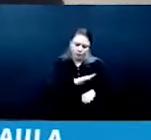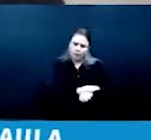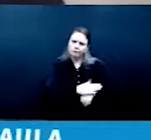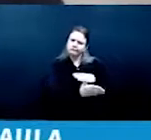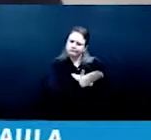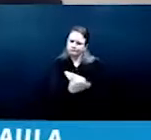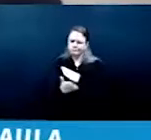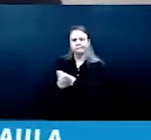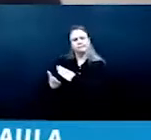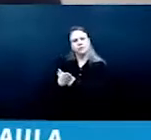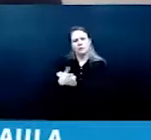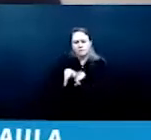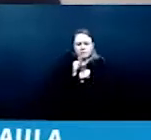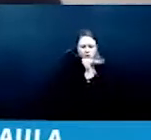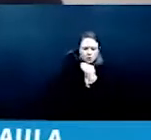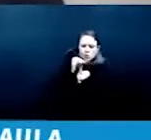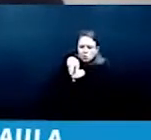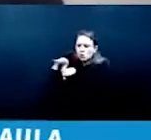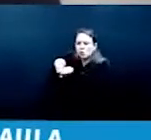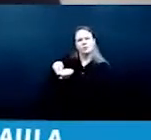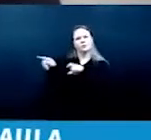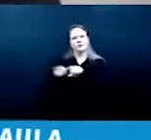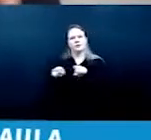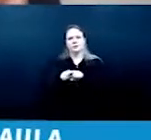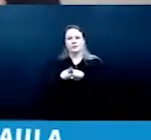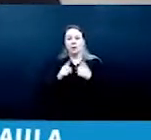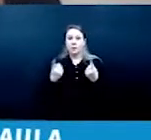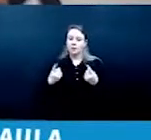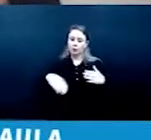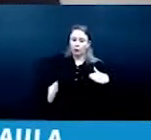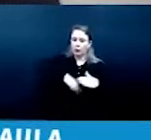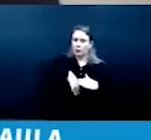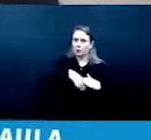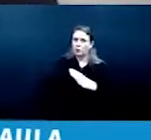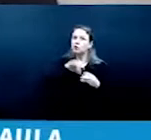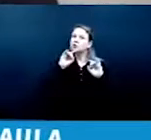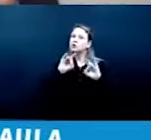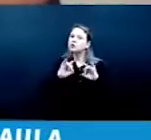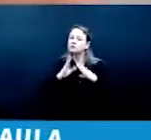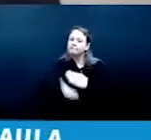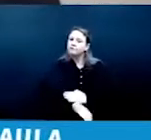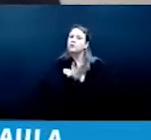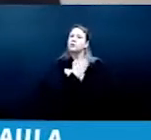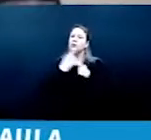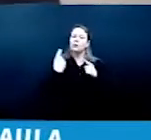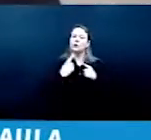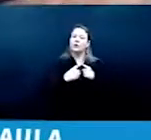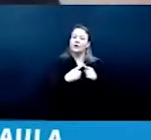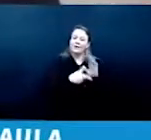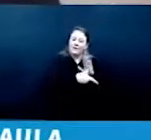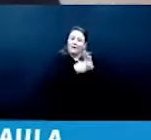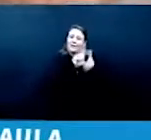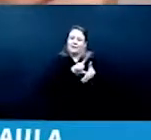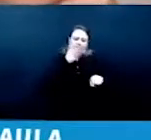condições, aprendizado. Mas o futebol só me proporcionou isso porque eu me preparei para ser um